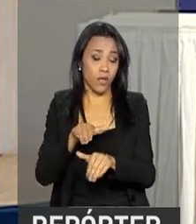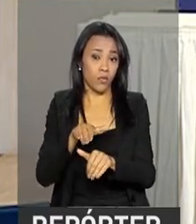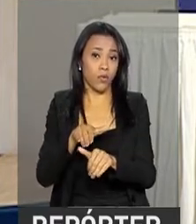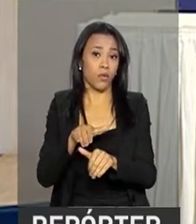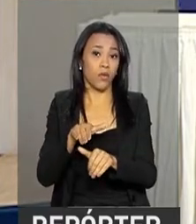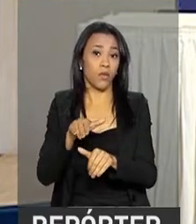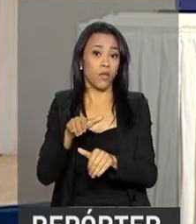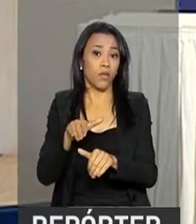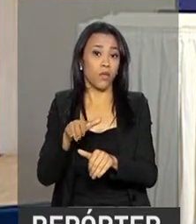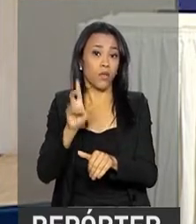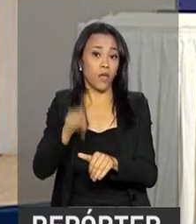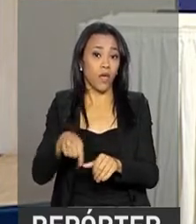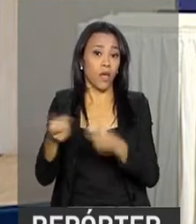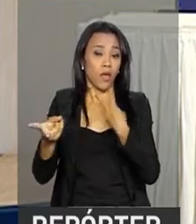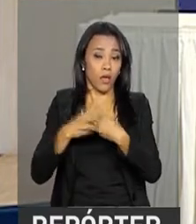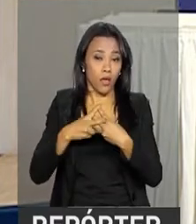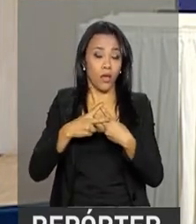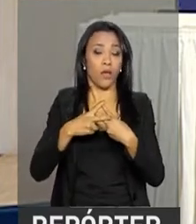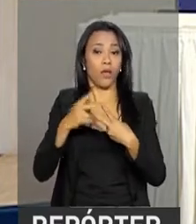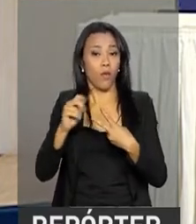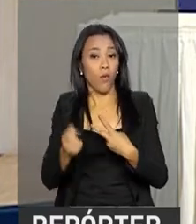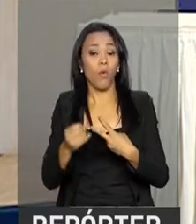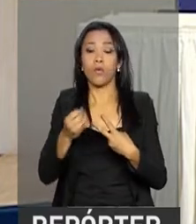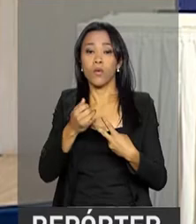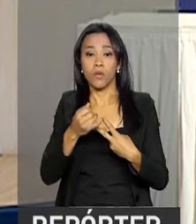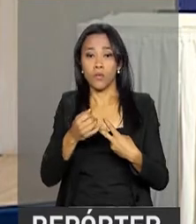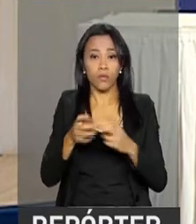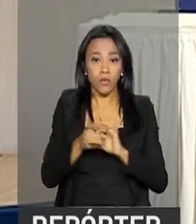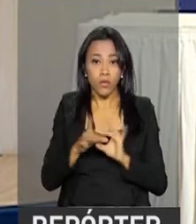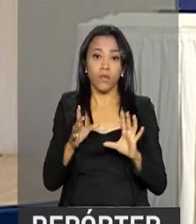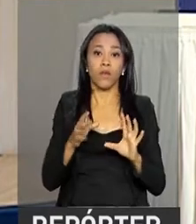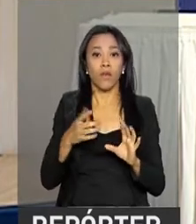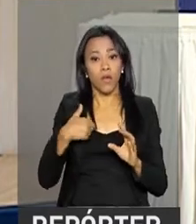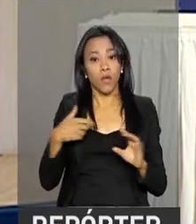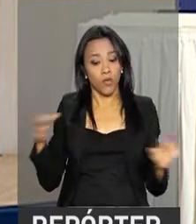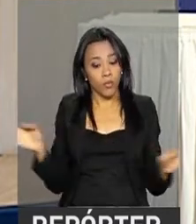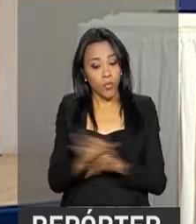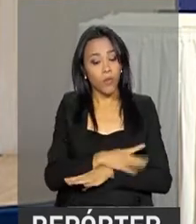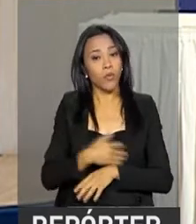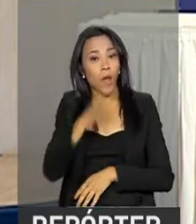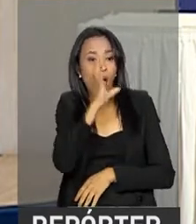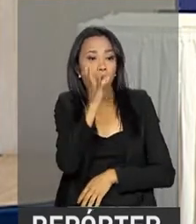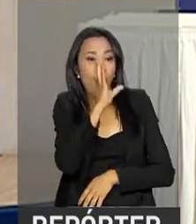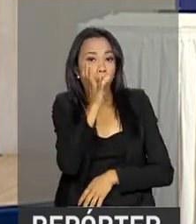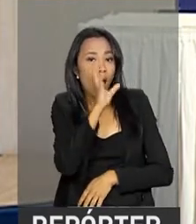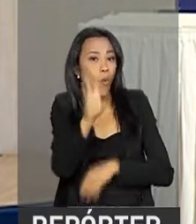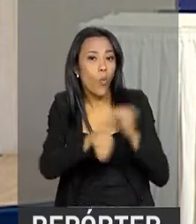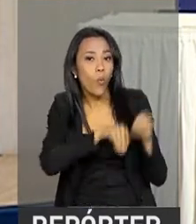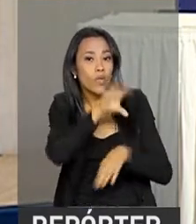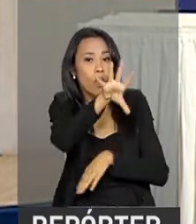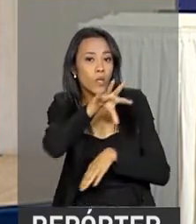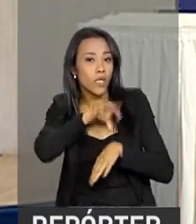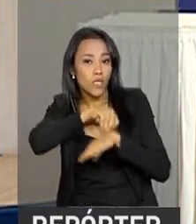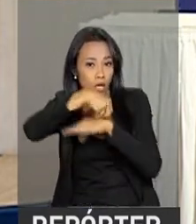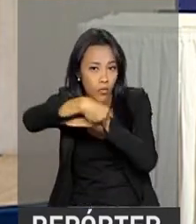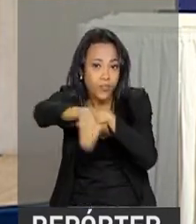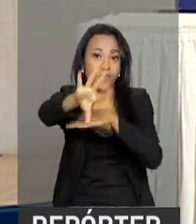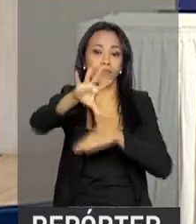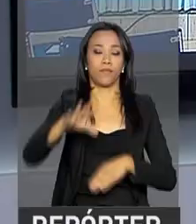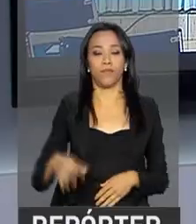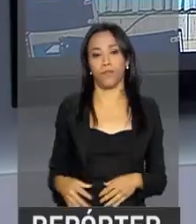medidas socioeducativas ou estejam privados de liberdade eu fico por aqui pra acompanhar a coletiva voltamos com você no estúdio